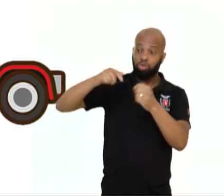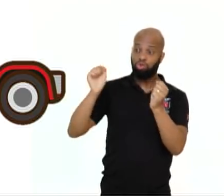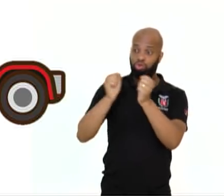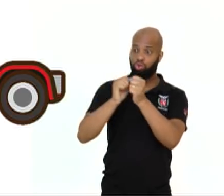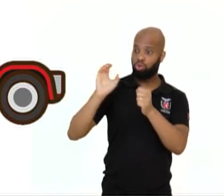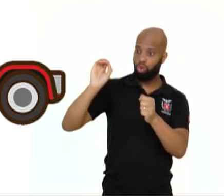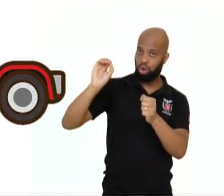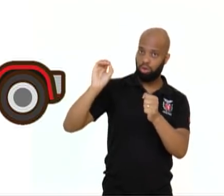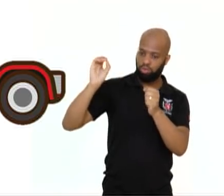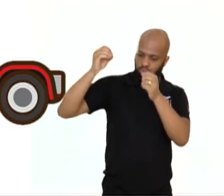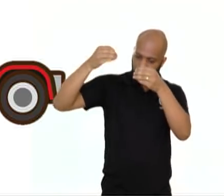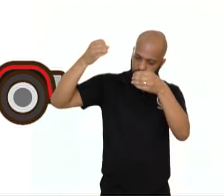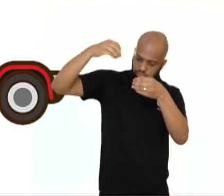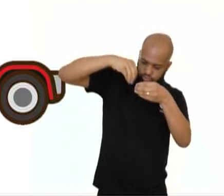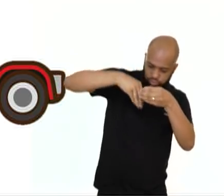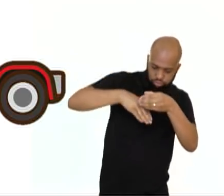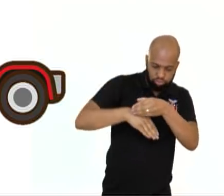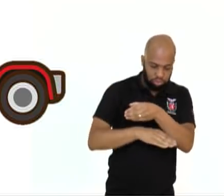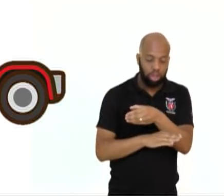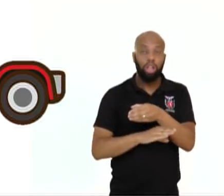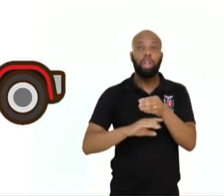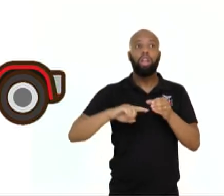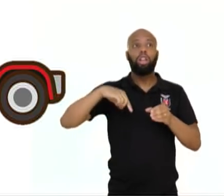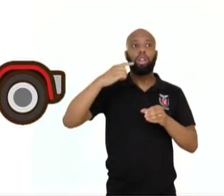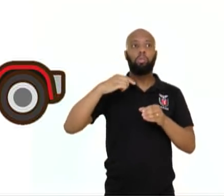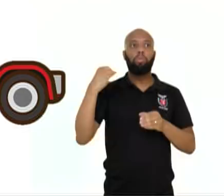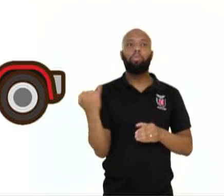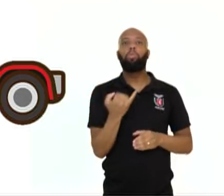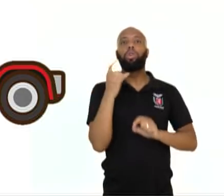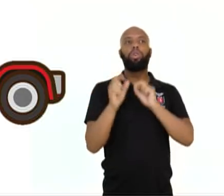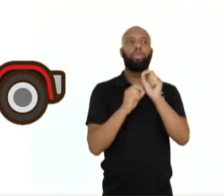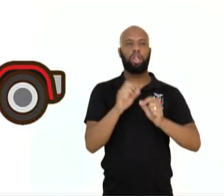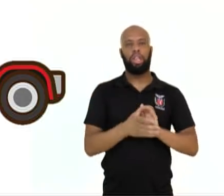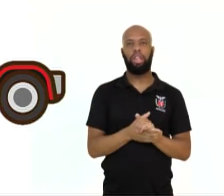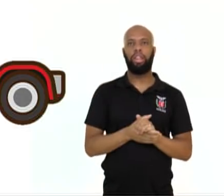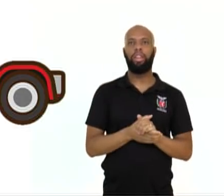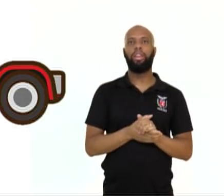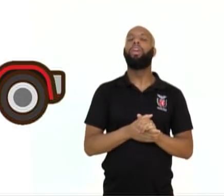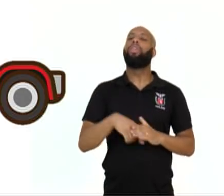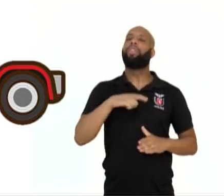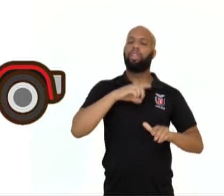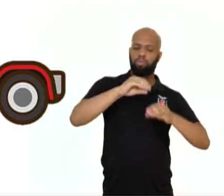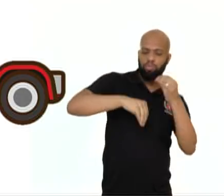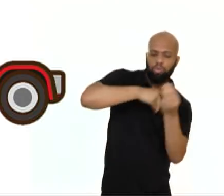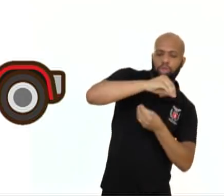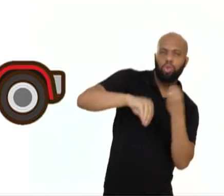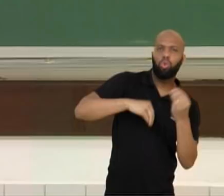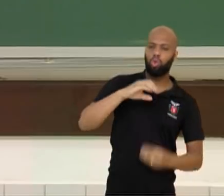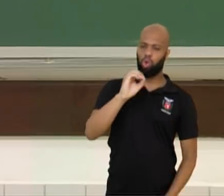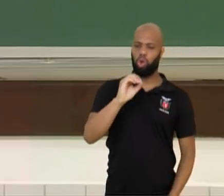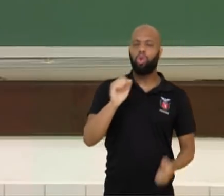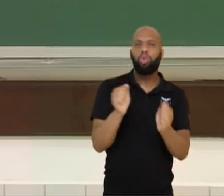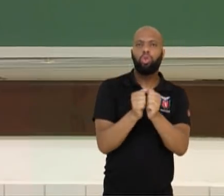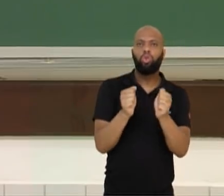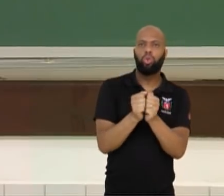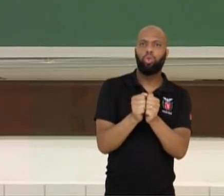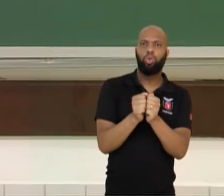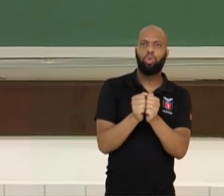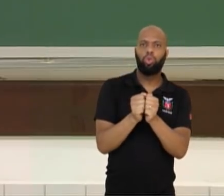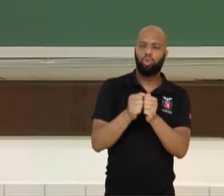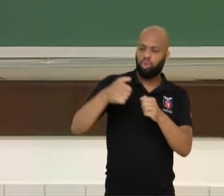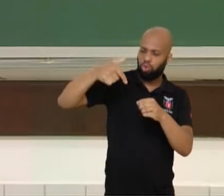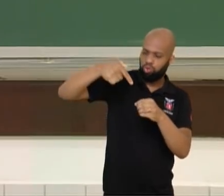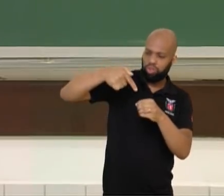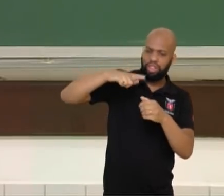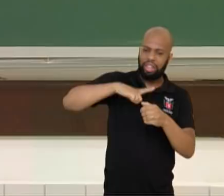oxigênio. Segunda coisa importante, essa mistura do combustível e do oxigênio tem que ser comprimida, tem que ser